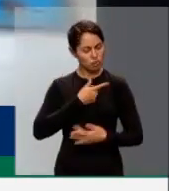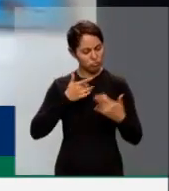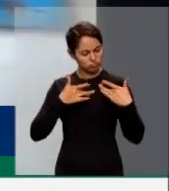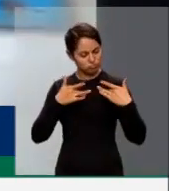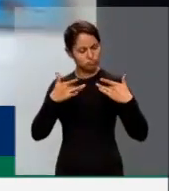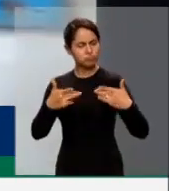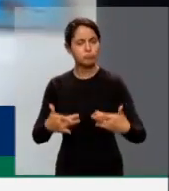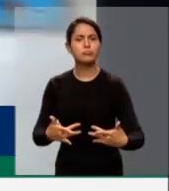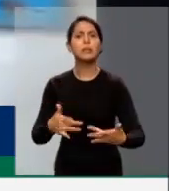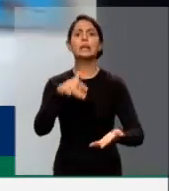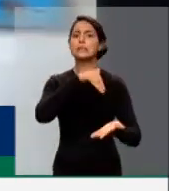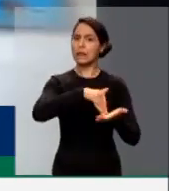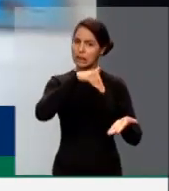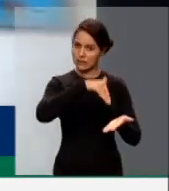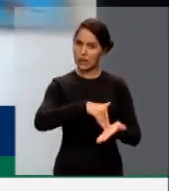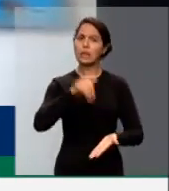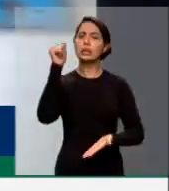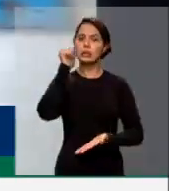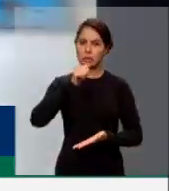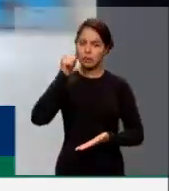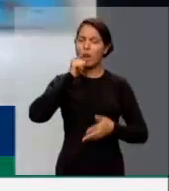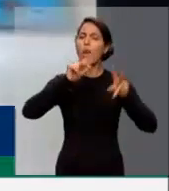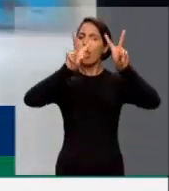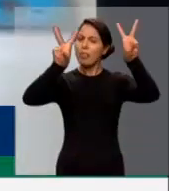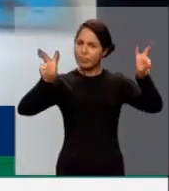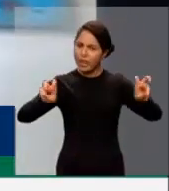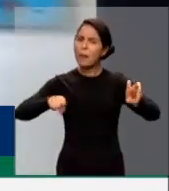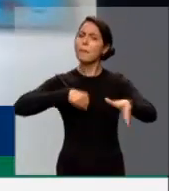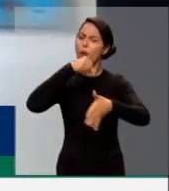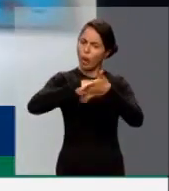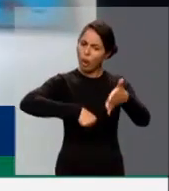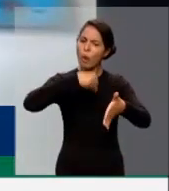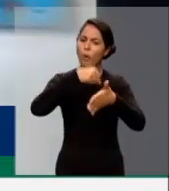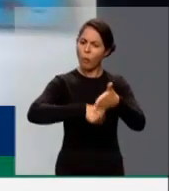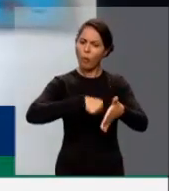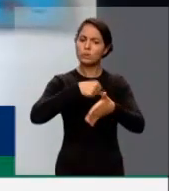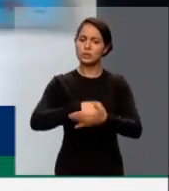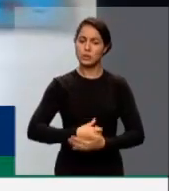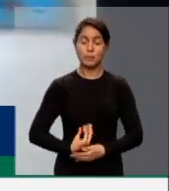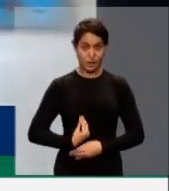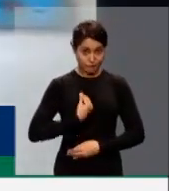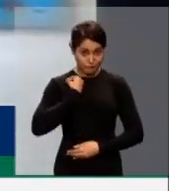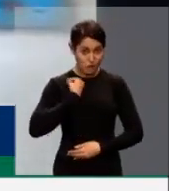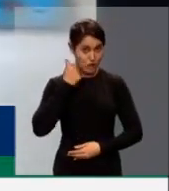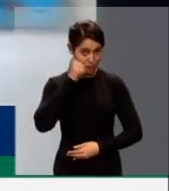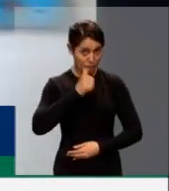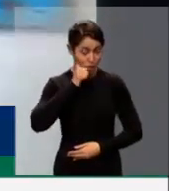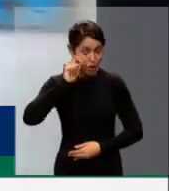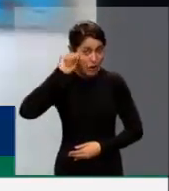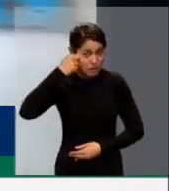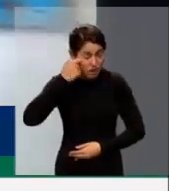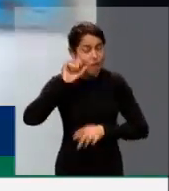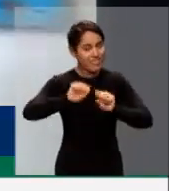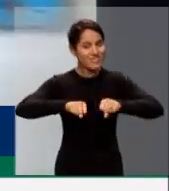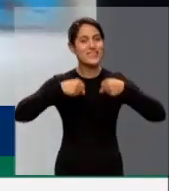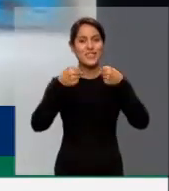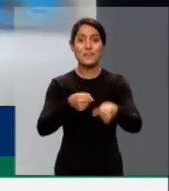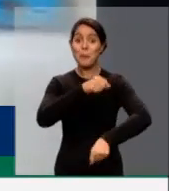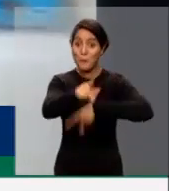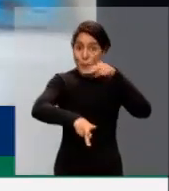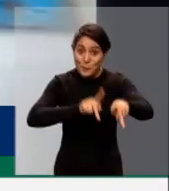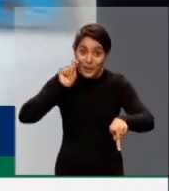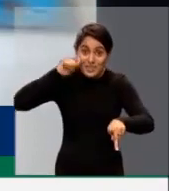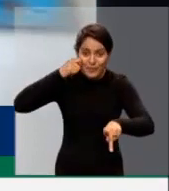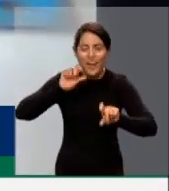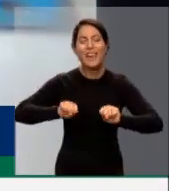com todas, construindo essa pauta de luta em defesa da vida das mulheres negras, da vida da população negra, né?